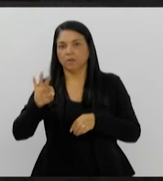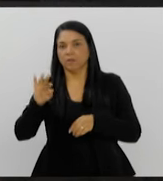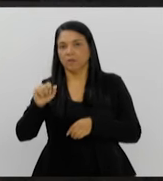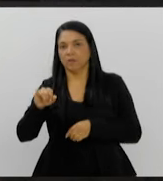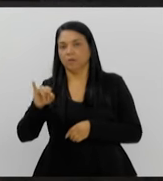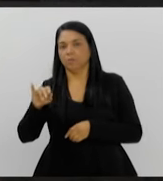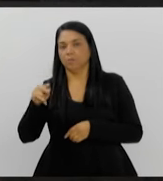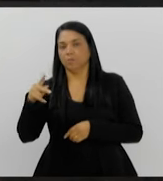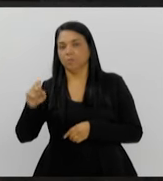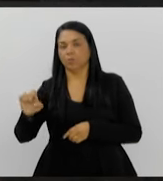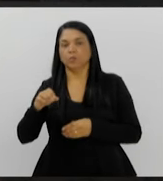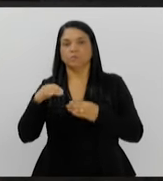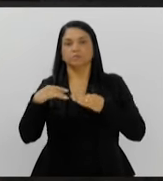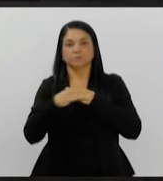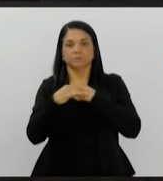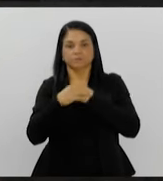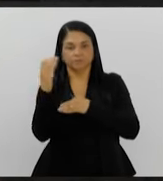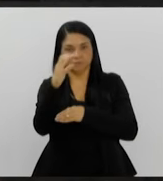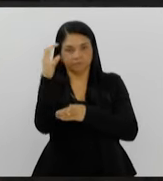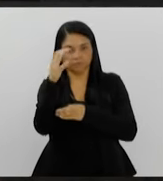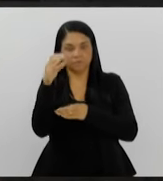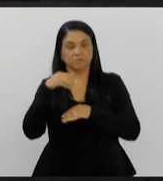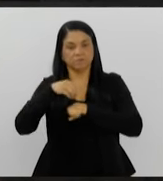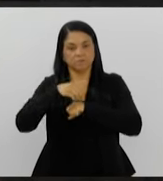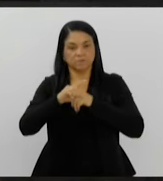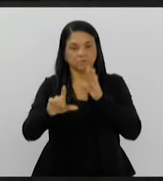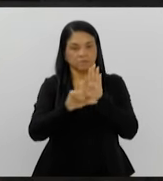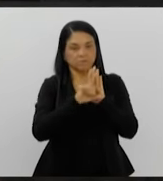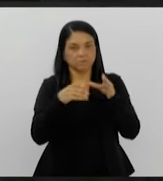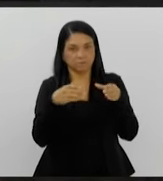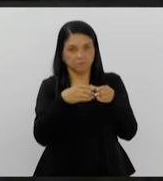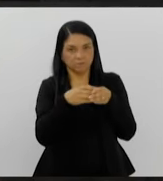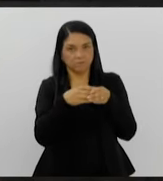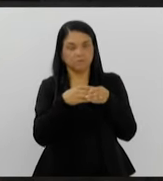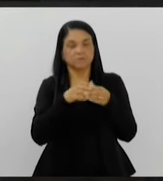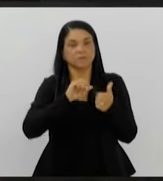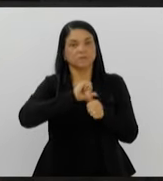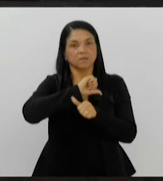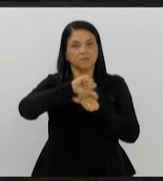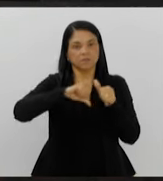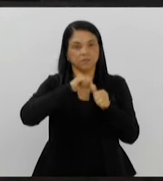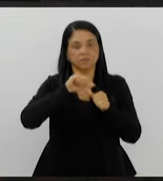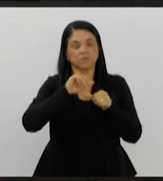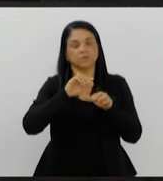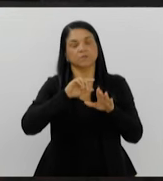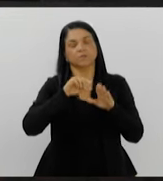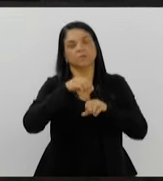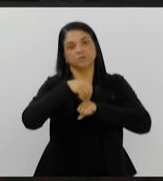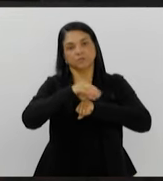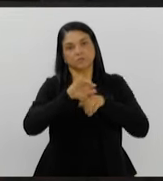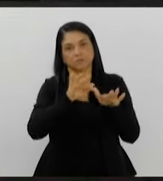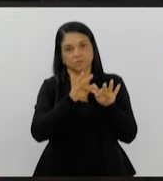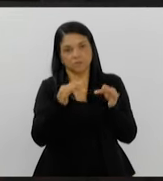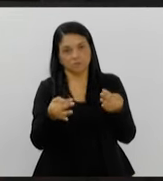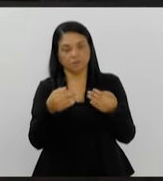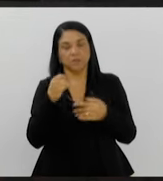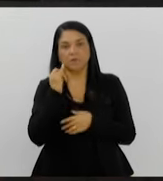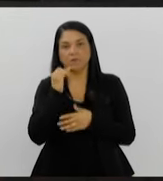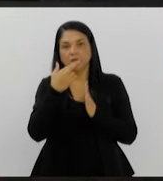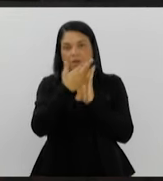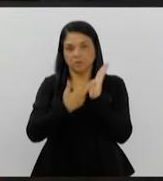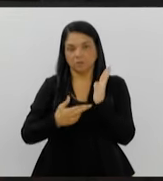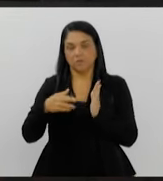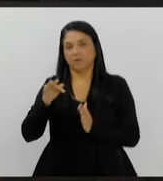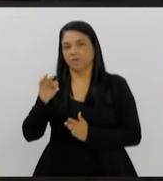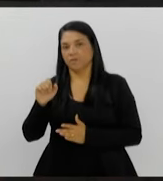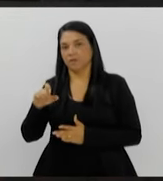Niterói parecer da comissão de indicações legislativas pela transformação em indicação simples relatoria Deputado Felipe